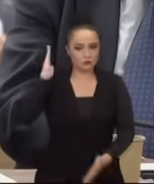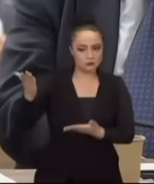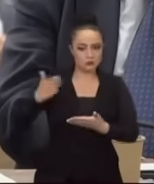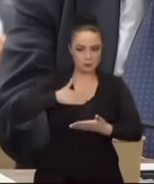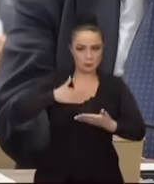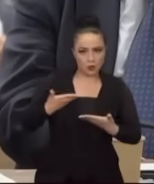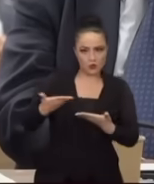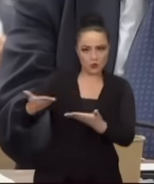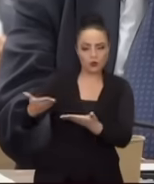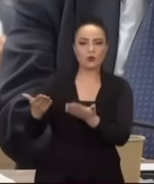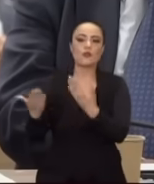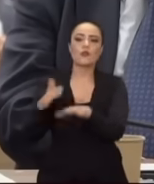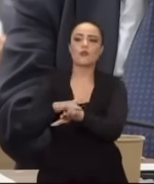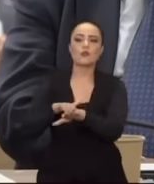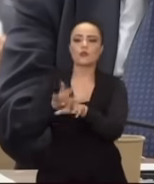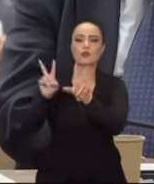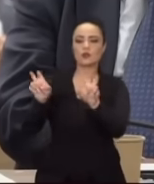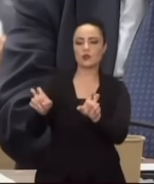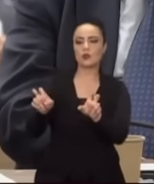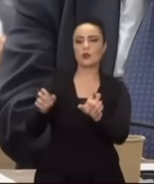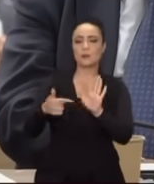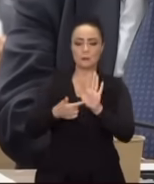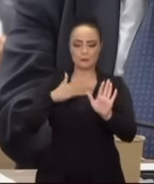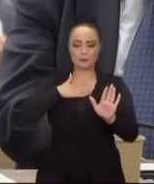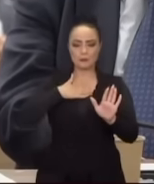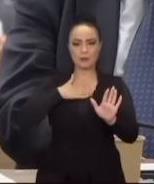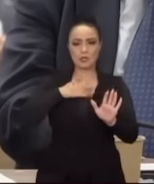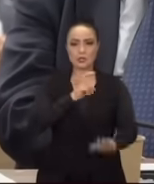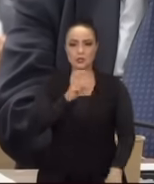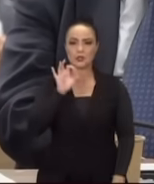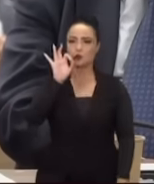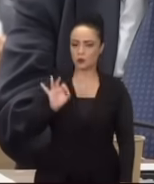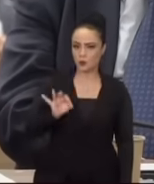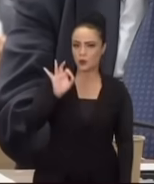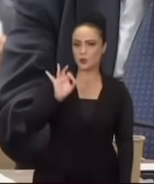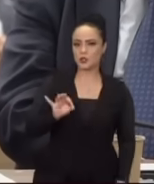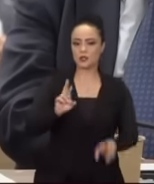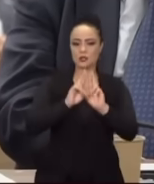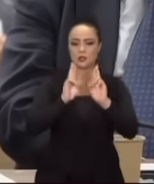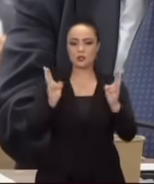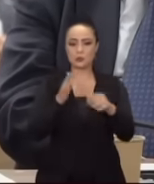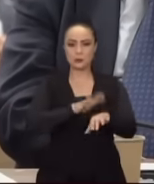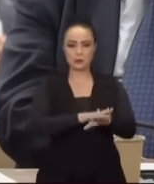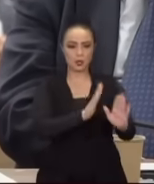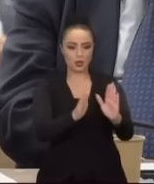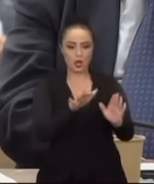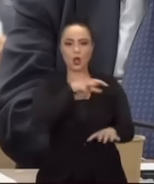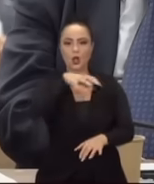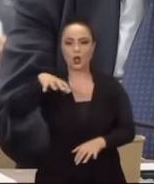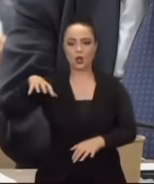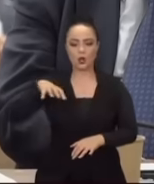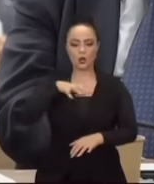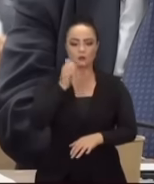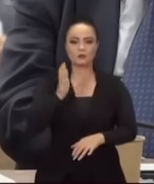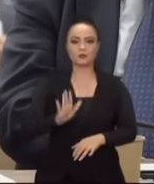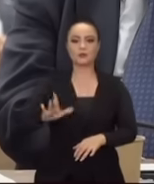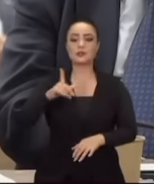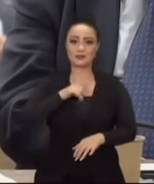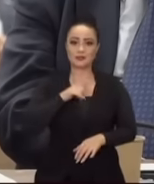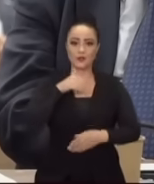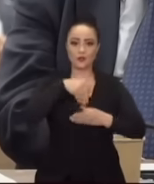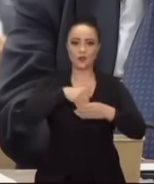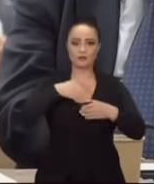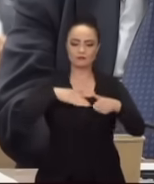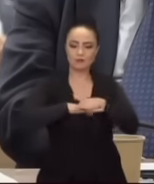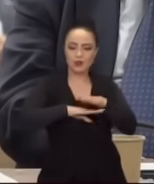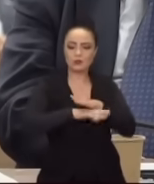ele sobre essa questão. E ele mostrou para mim que 5% das sessões eleitorais do Brasil teria o voto impresso. Por